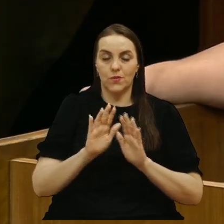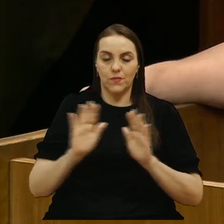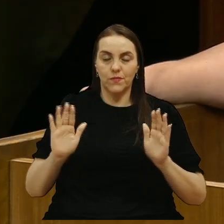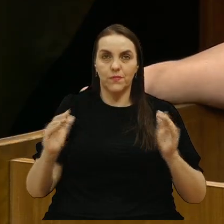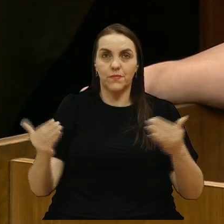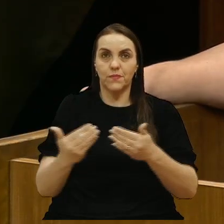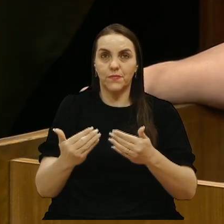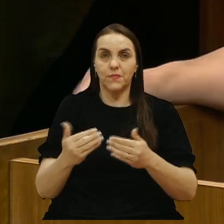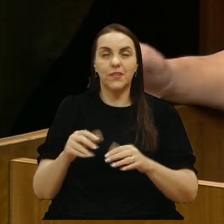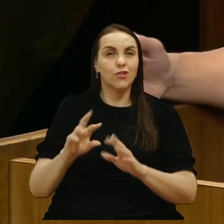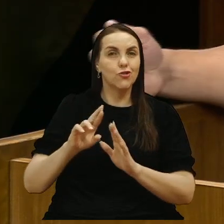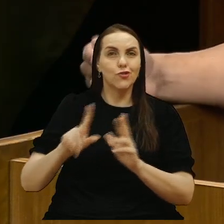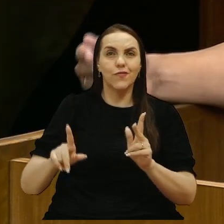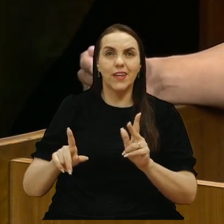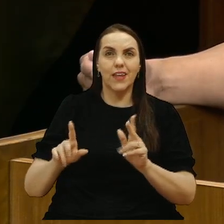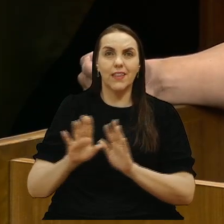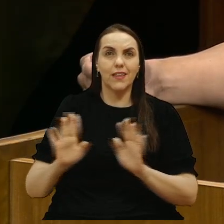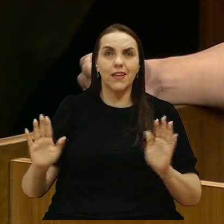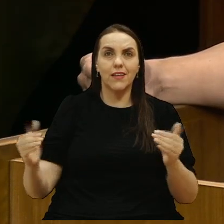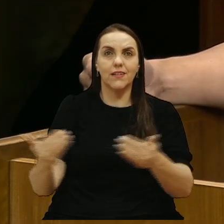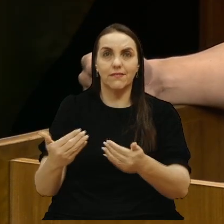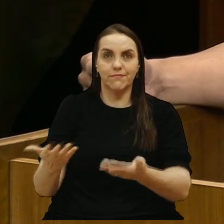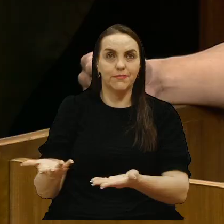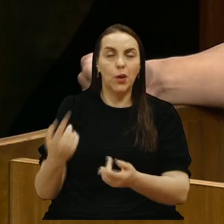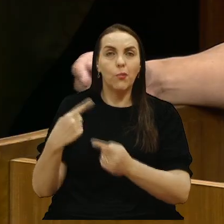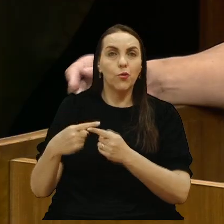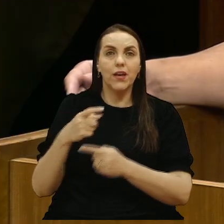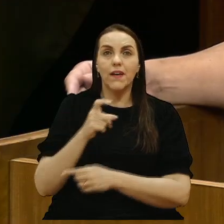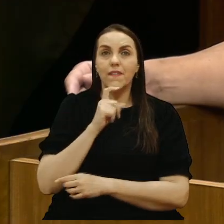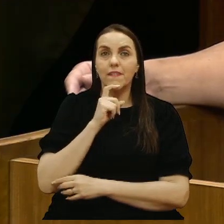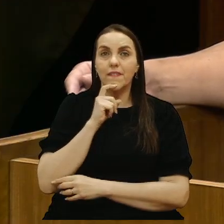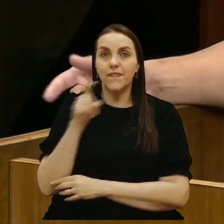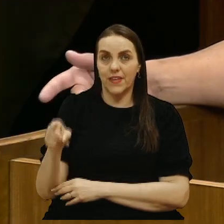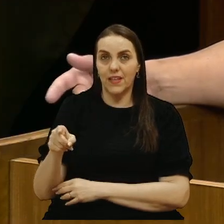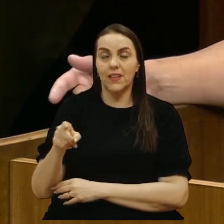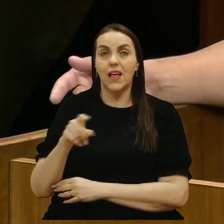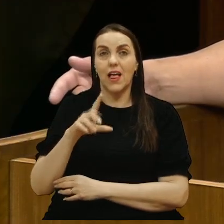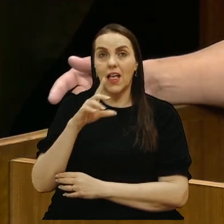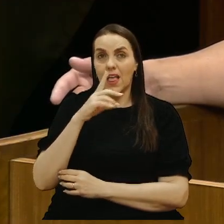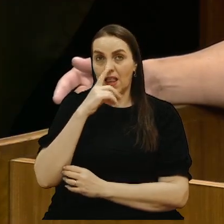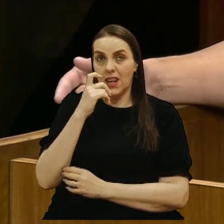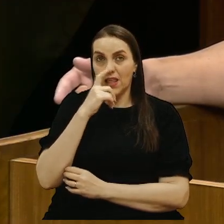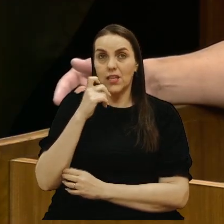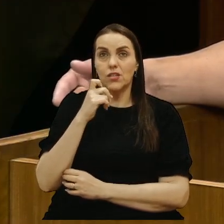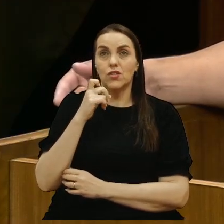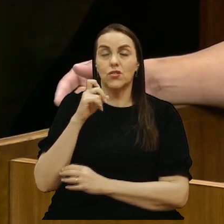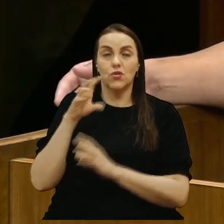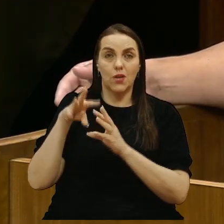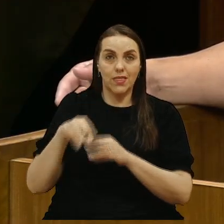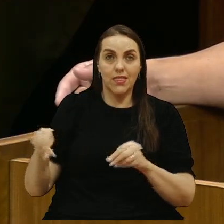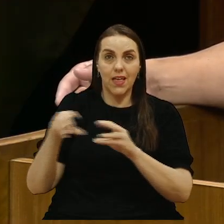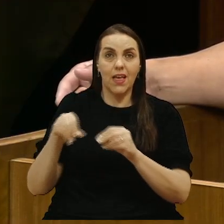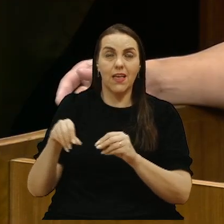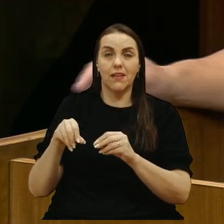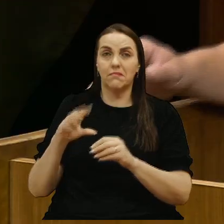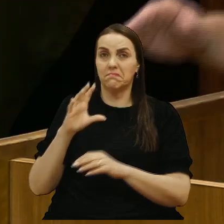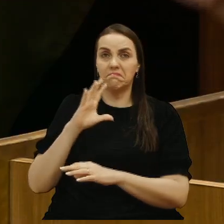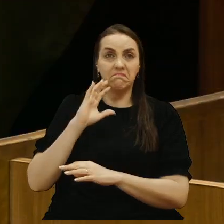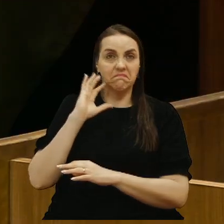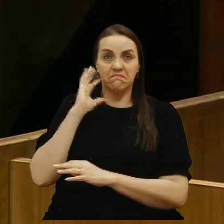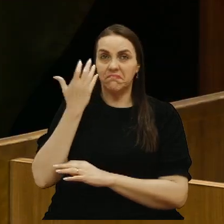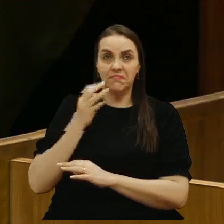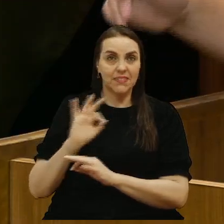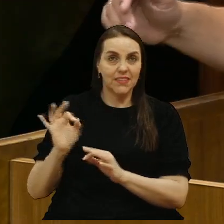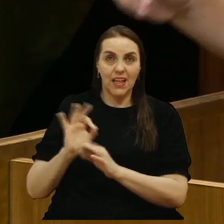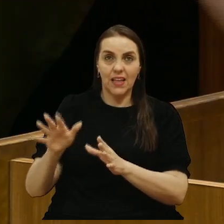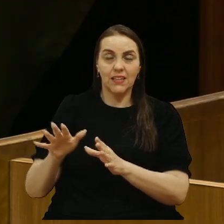um container melhor. Por que o container verde, que é do orgânico, que é enterrado, que não serve para absolutamente nada, é um